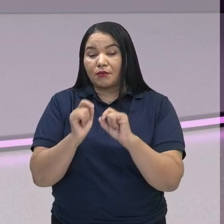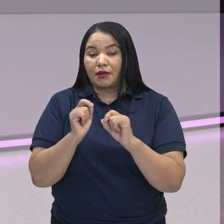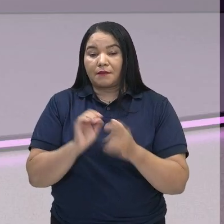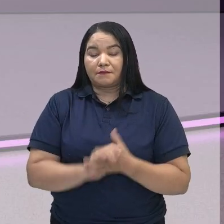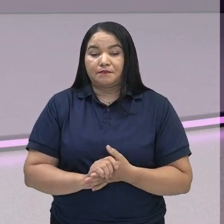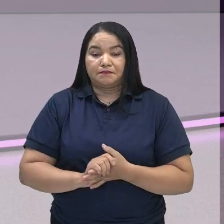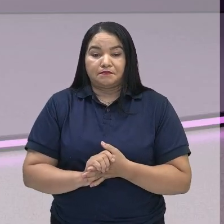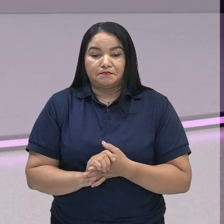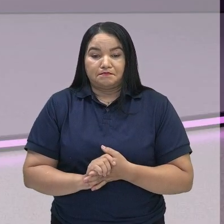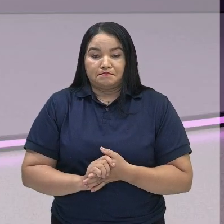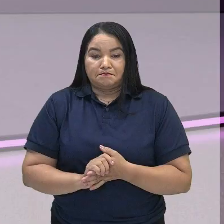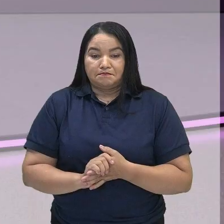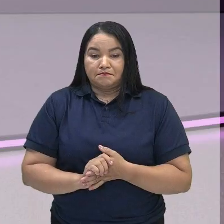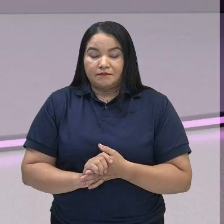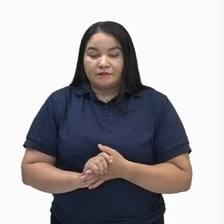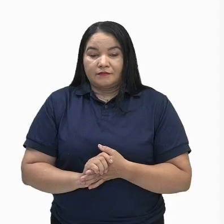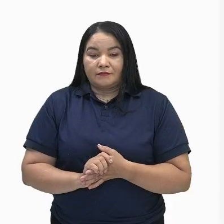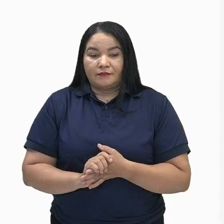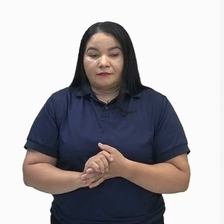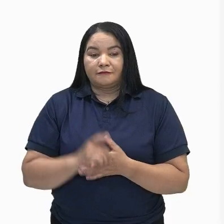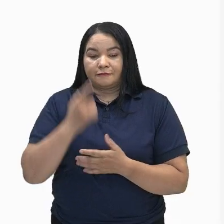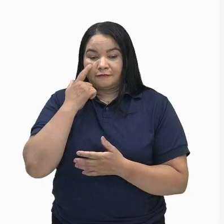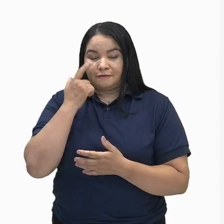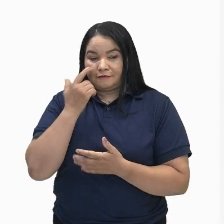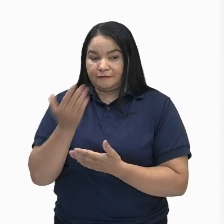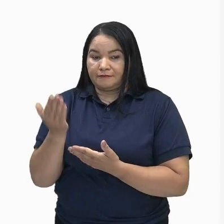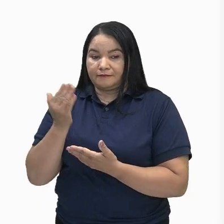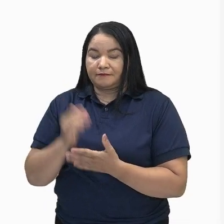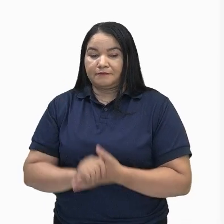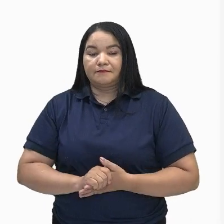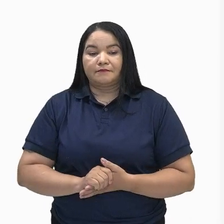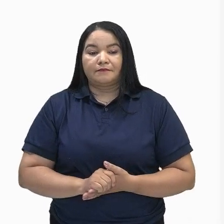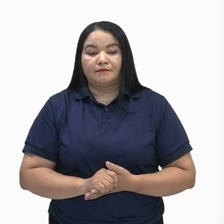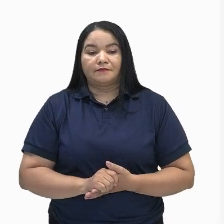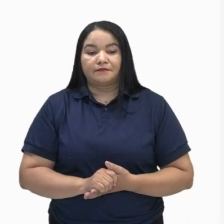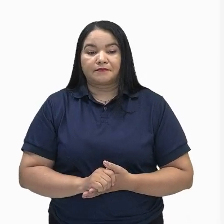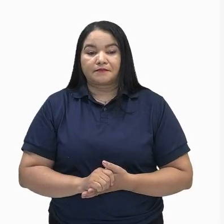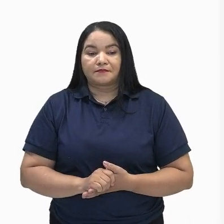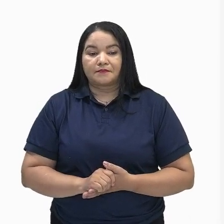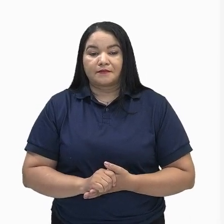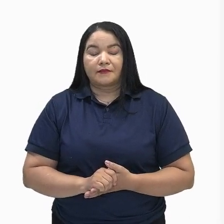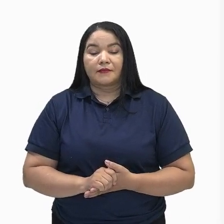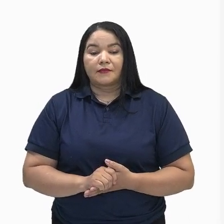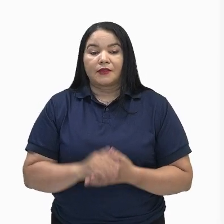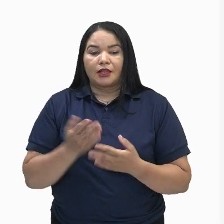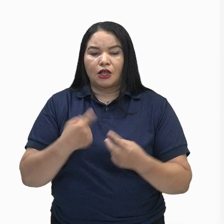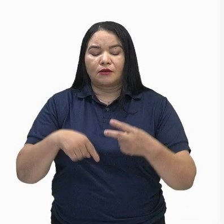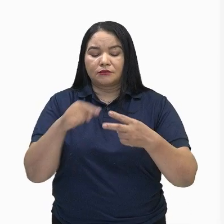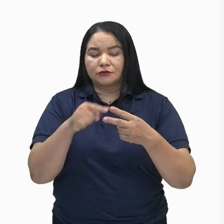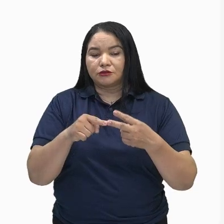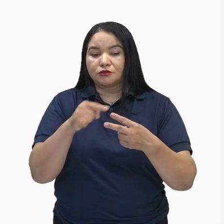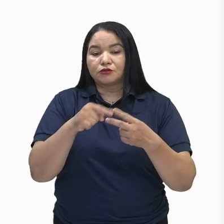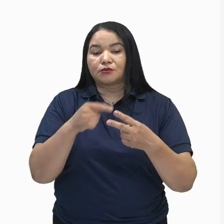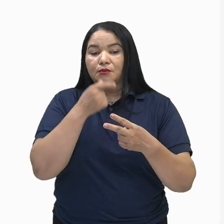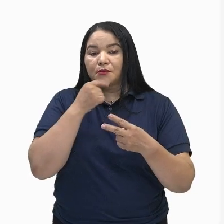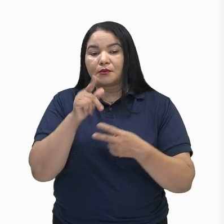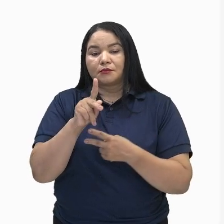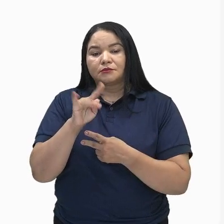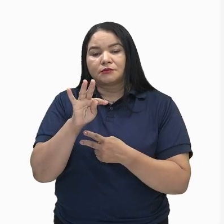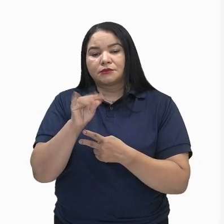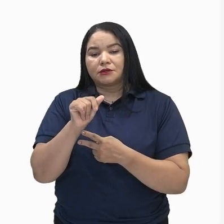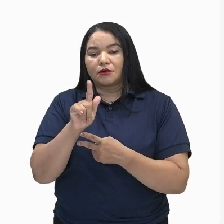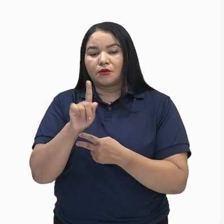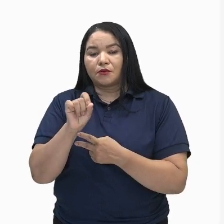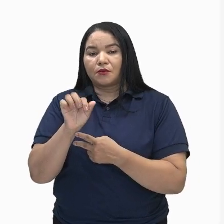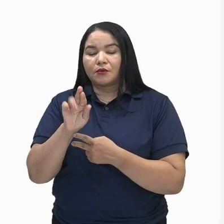teorema de Pitágoras, hein? Acompanha só aqui comigo. O teorema de Pitágoras, olha só o que ele diz. Em